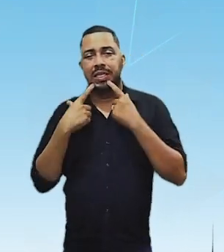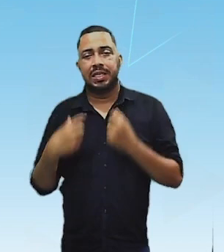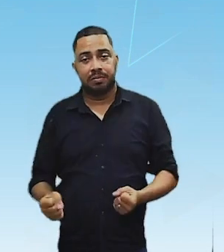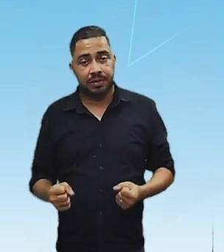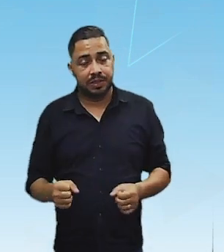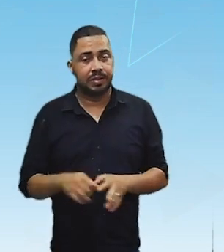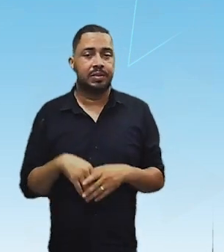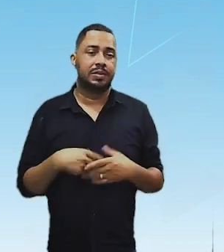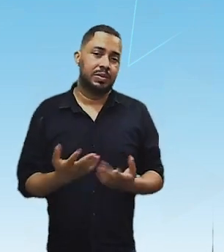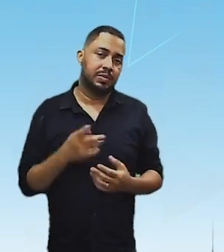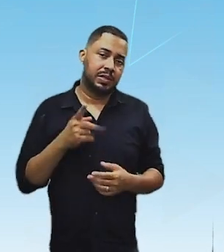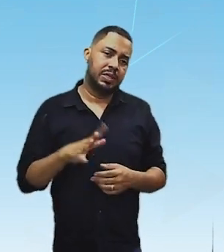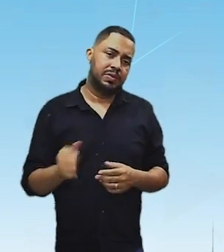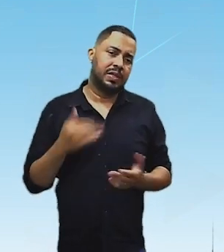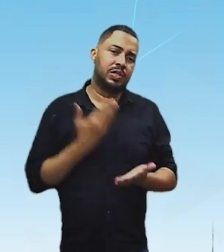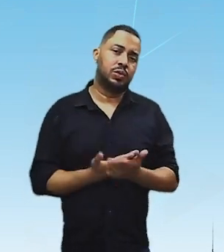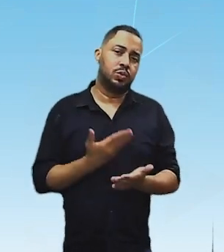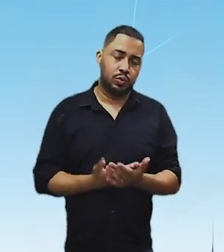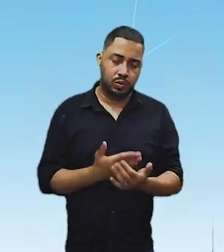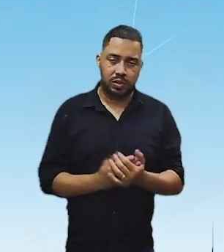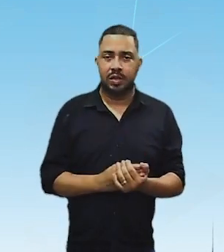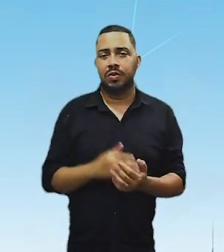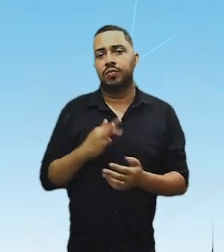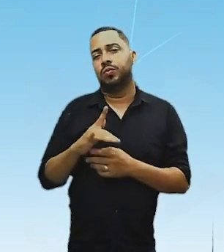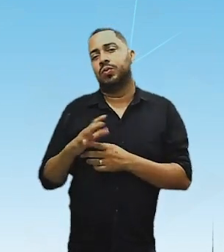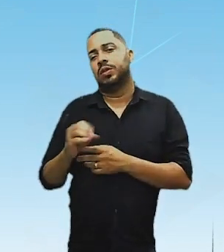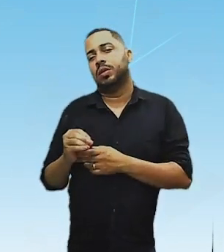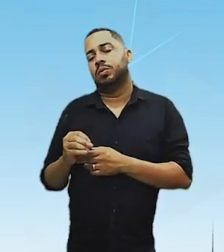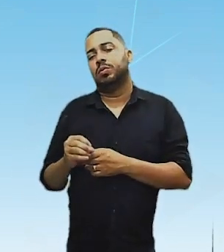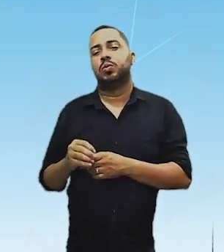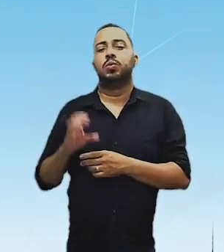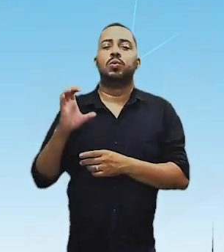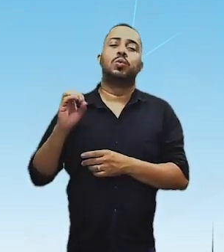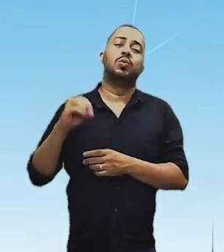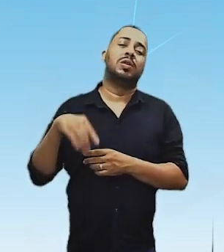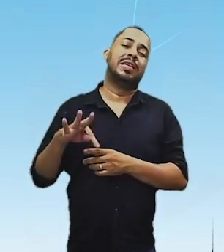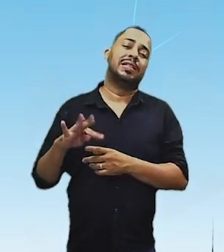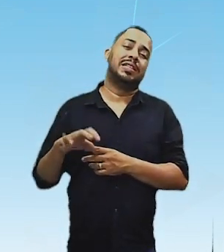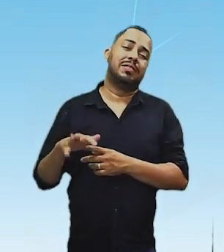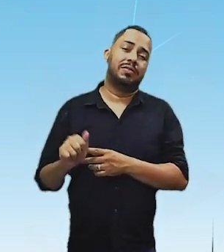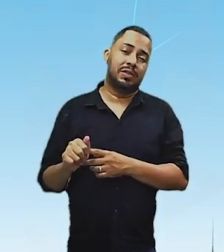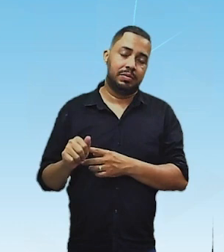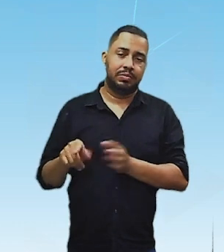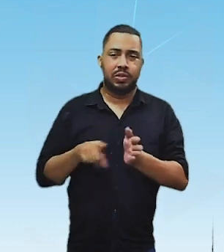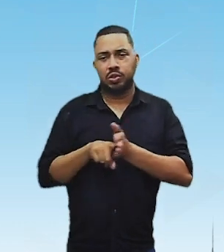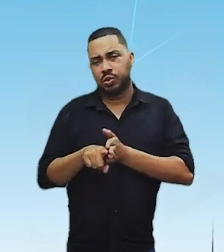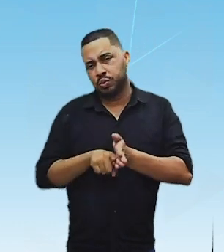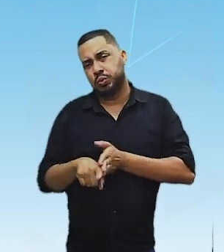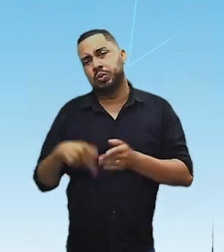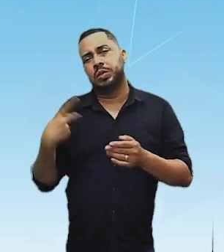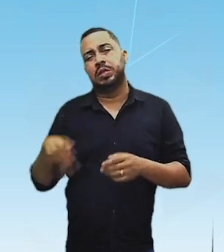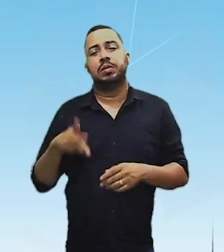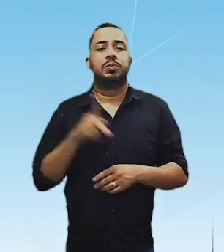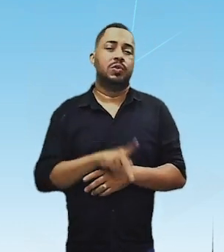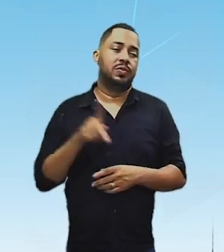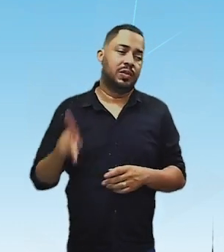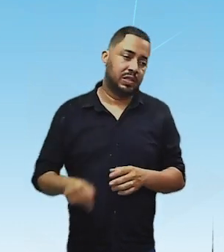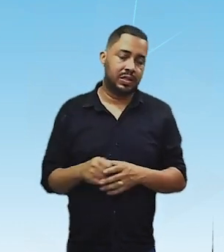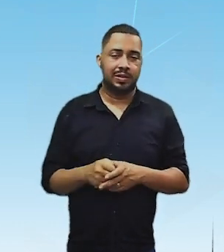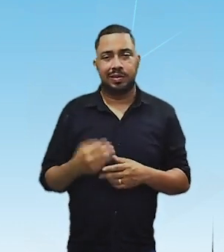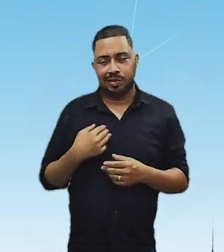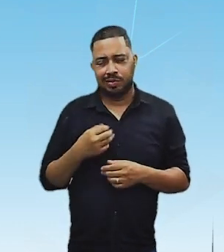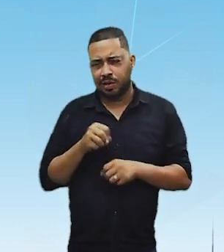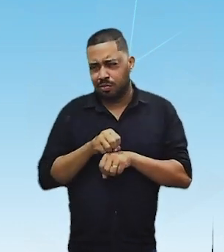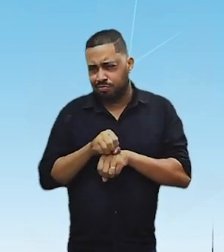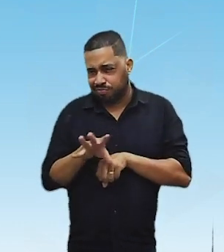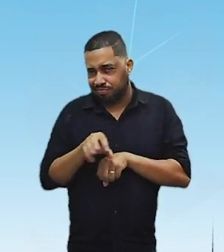Entre elas, vocês vão estudar a função conativa. Pesquisem com o seu professor. Já vou dar uma